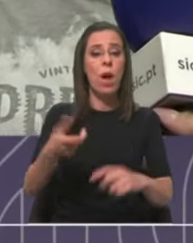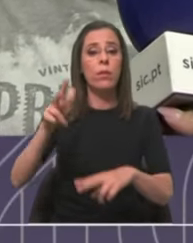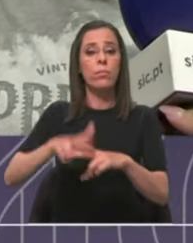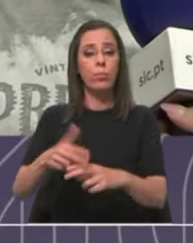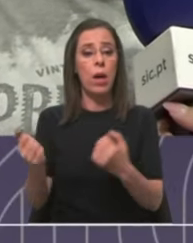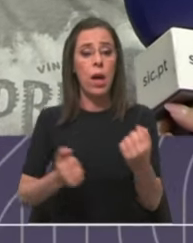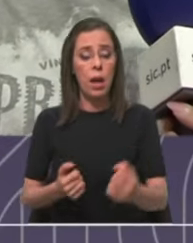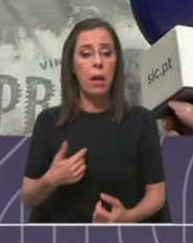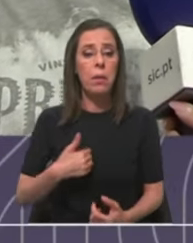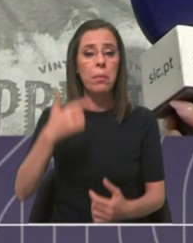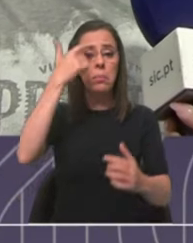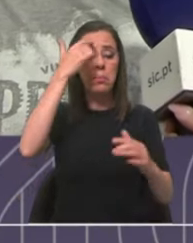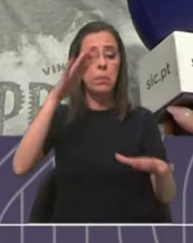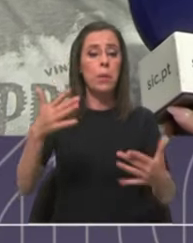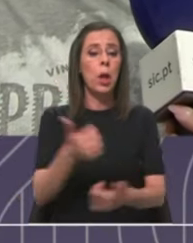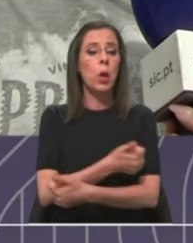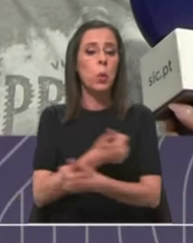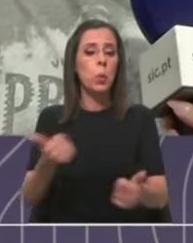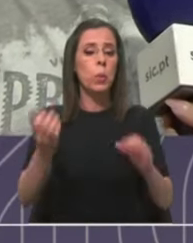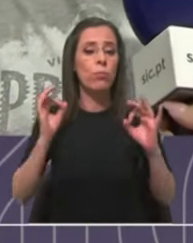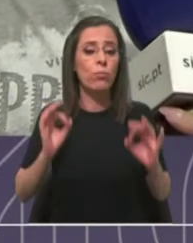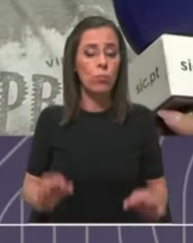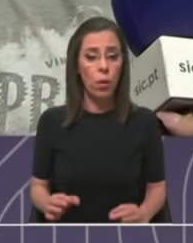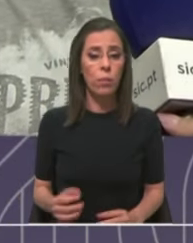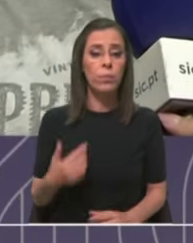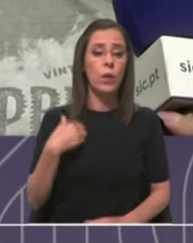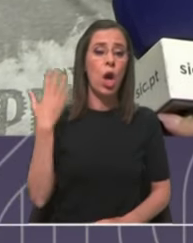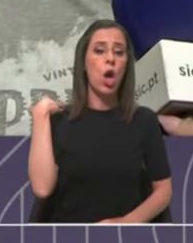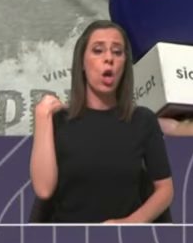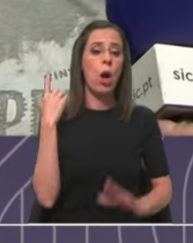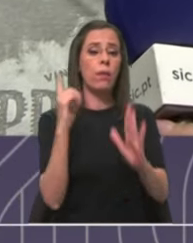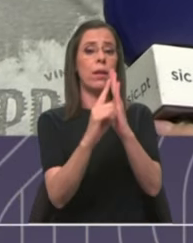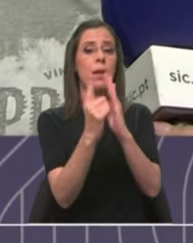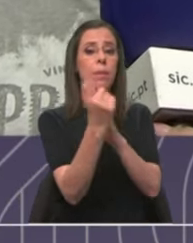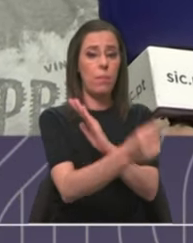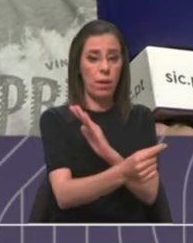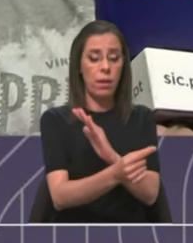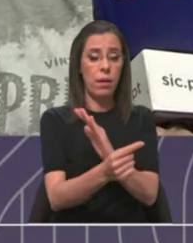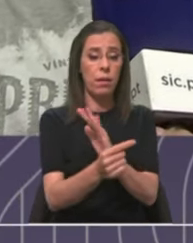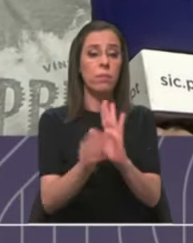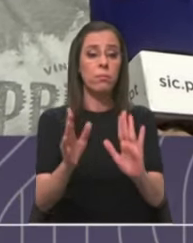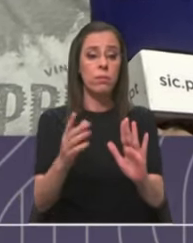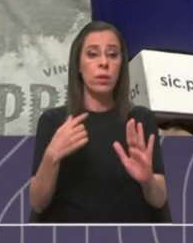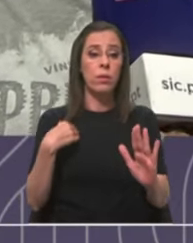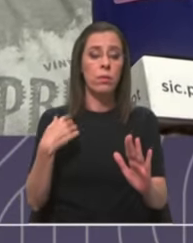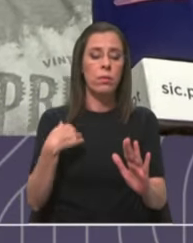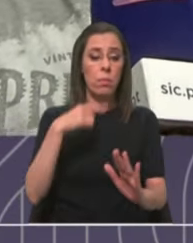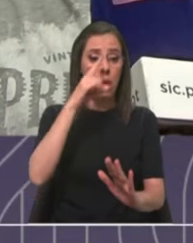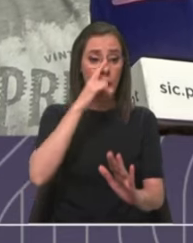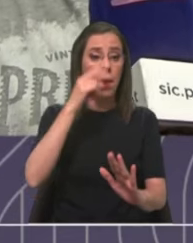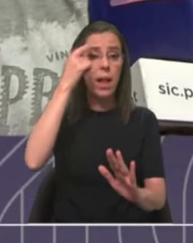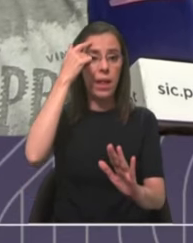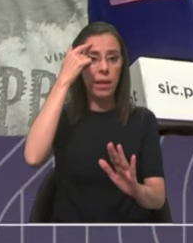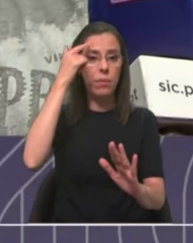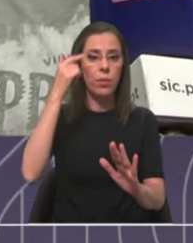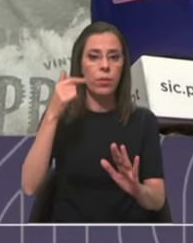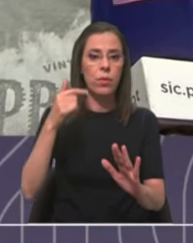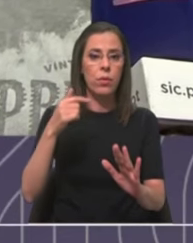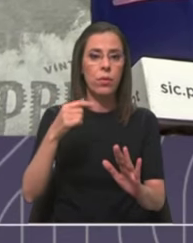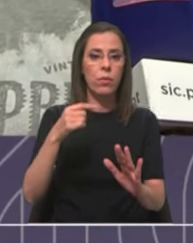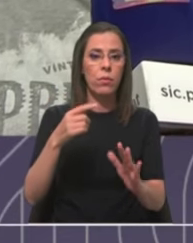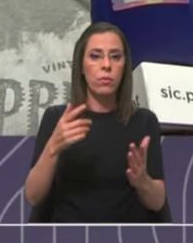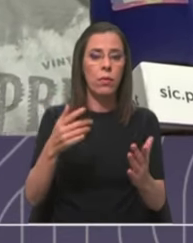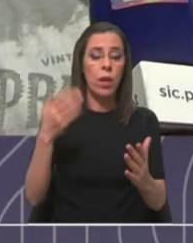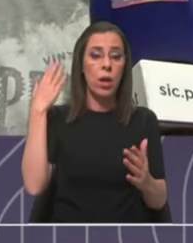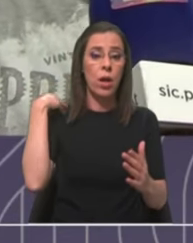do carro e eu pensei que tivesse tudo sanado. E vir costas e vou para mim ir embora. Quando me recordo, um puxão